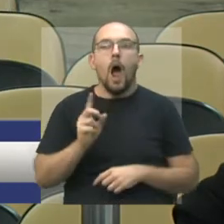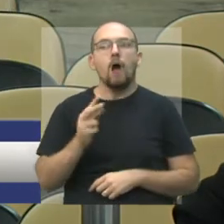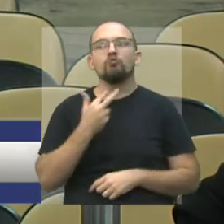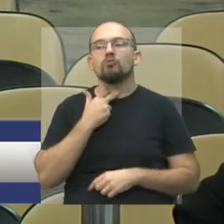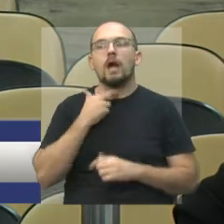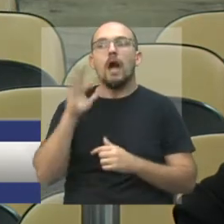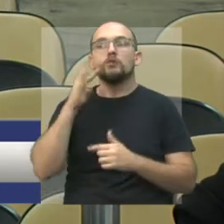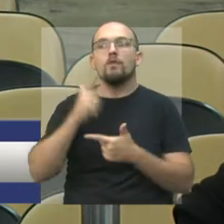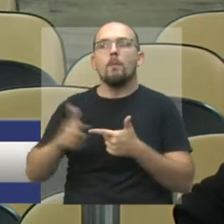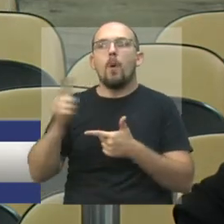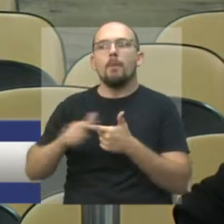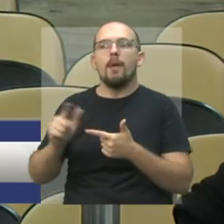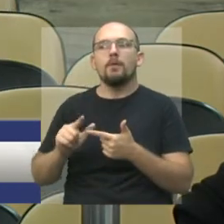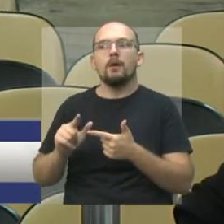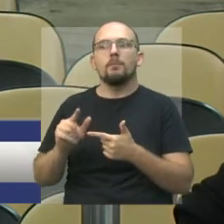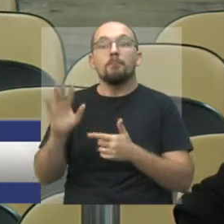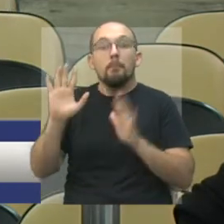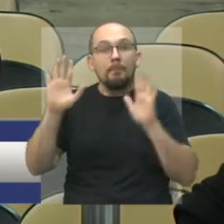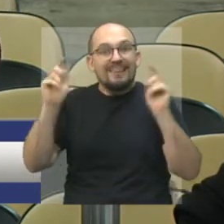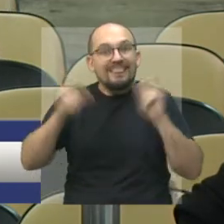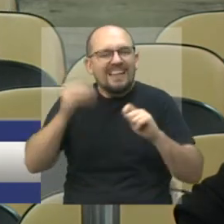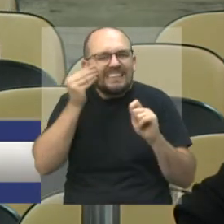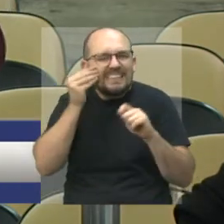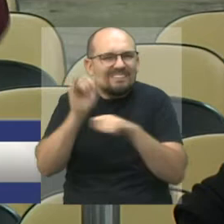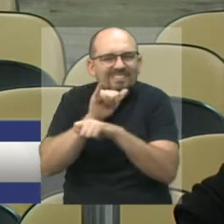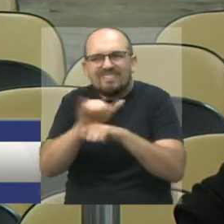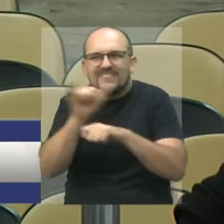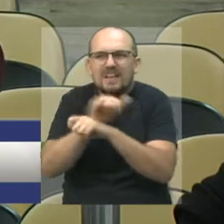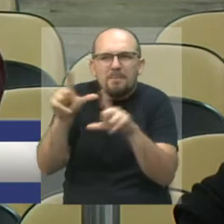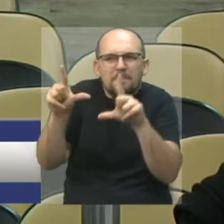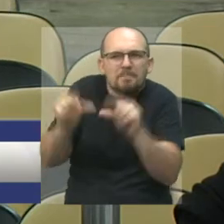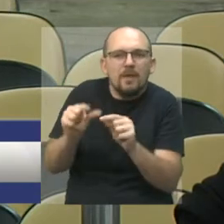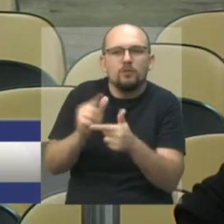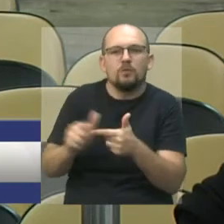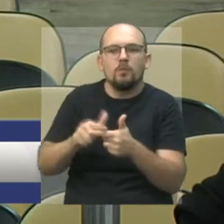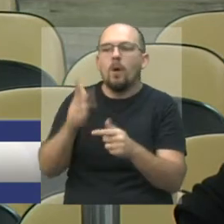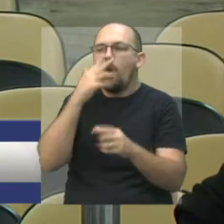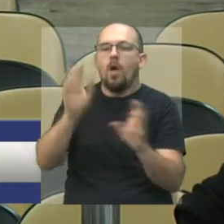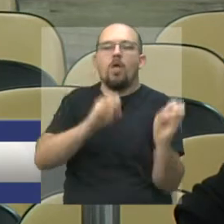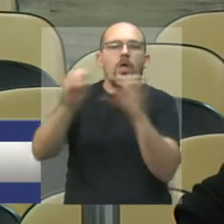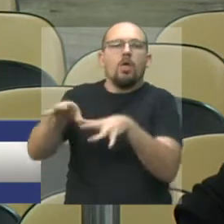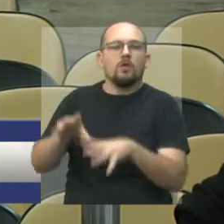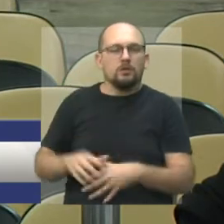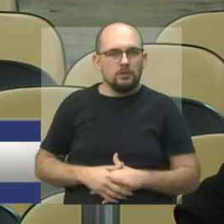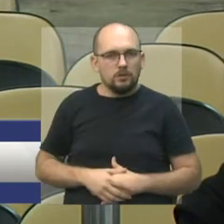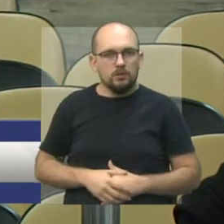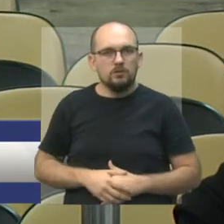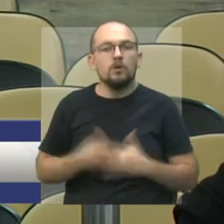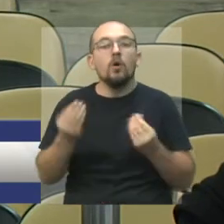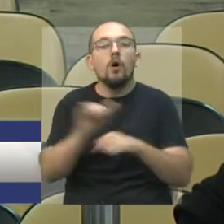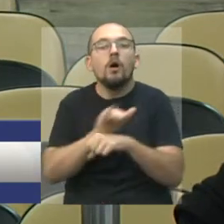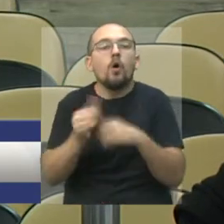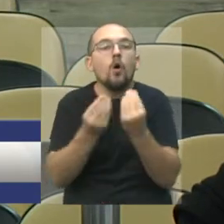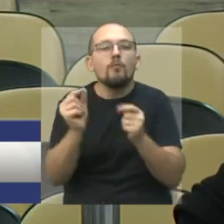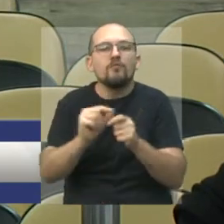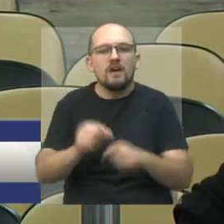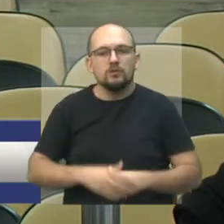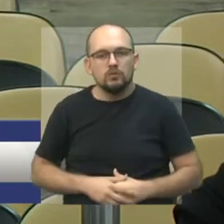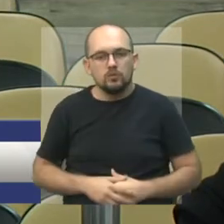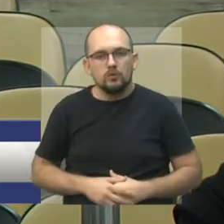problemas, mas eu posso minimizar o impacto desse despejo de pessoas que foi feito lá. Então, como que eu faço para minimizar? Eu